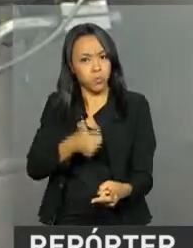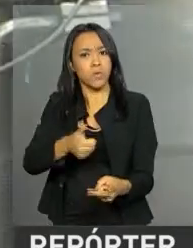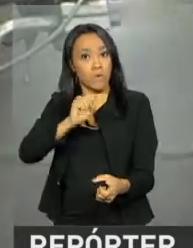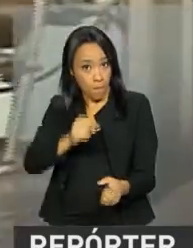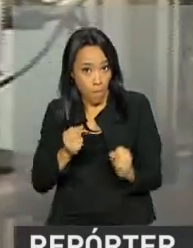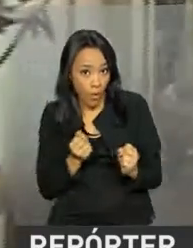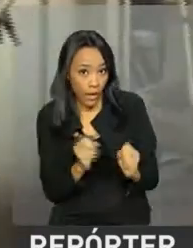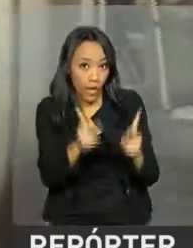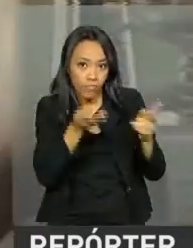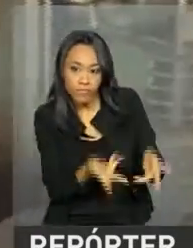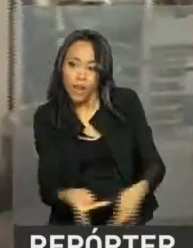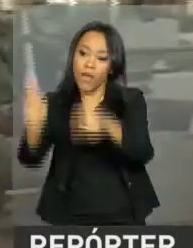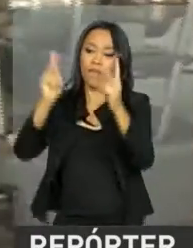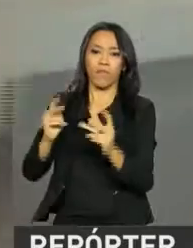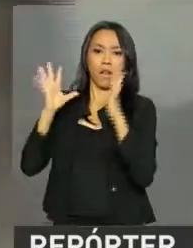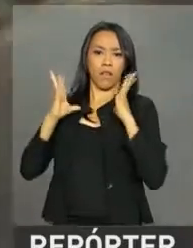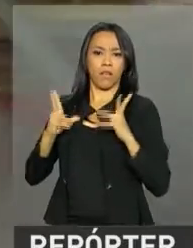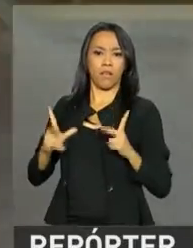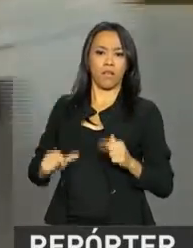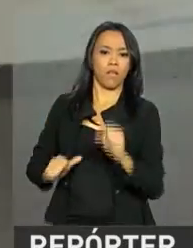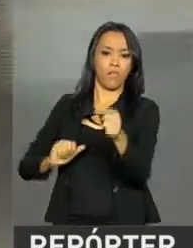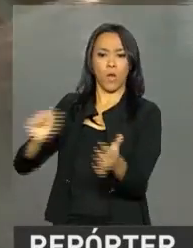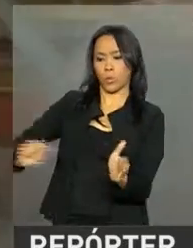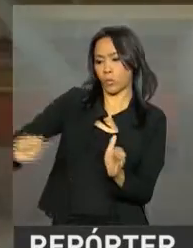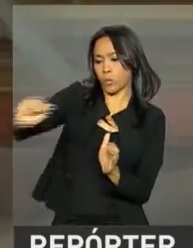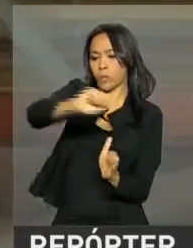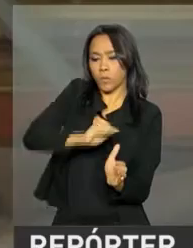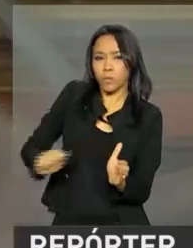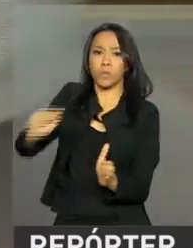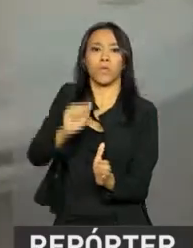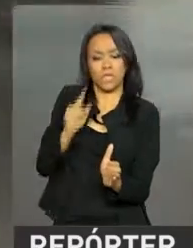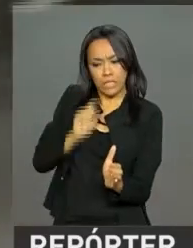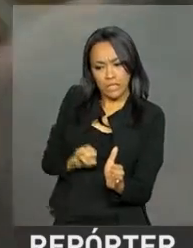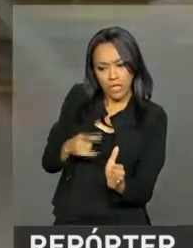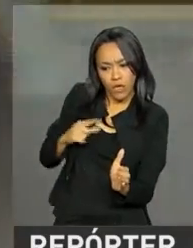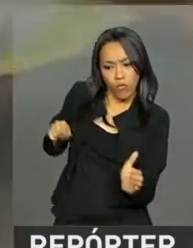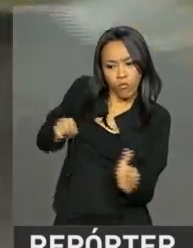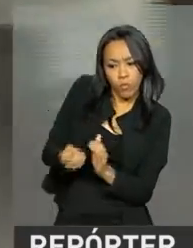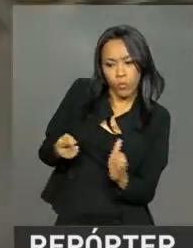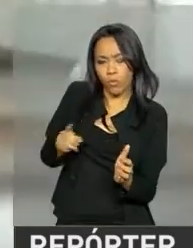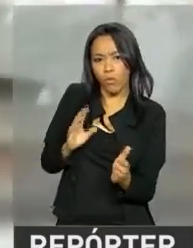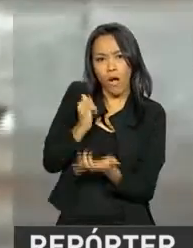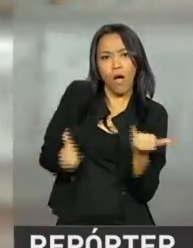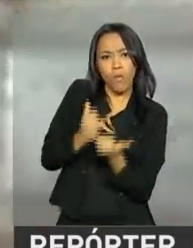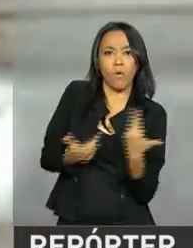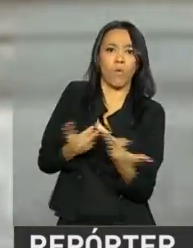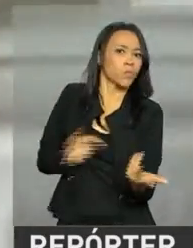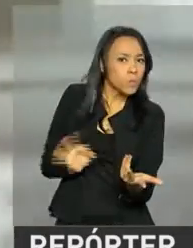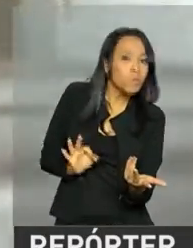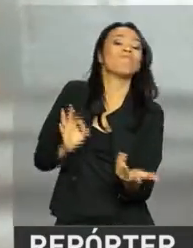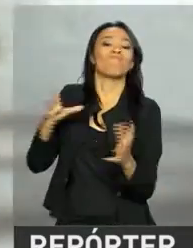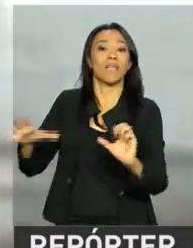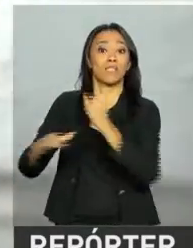lavados cheios com glp e passam por uma máquina pra detectar qualquer tipo de vazamento aumentando a